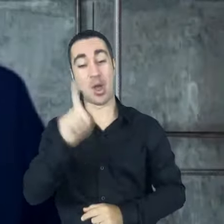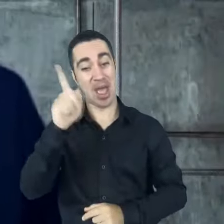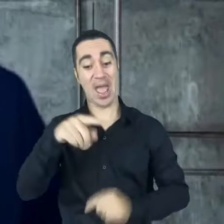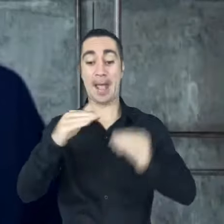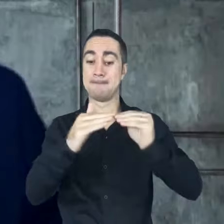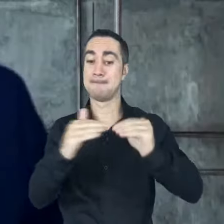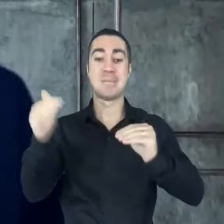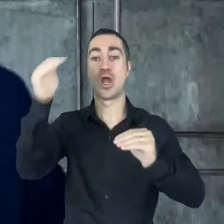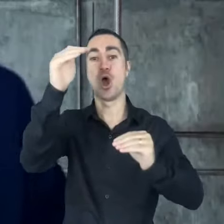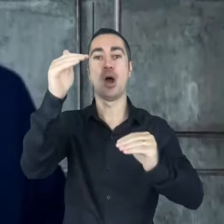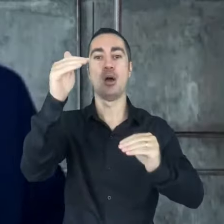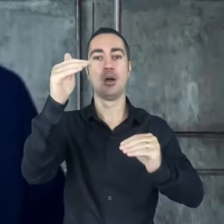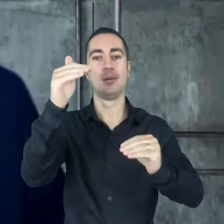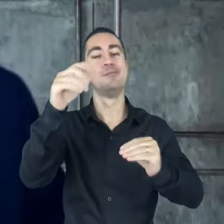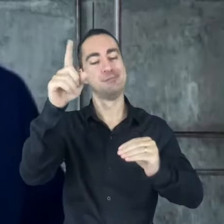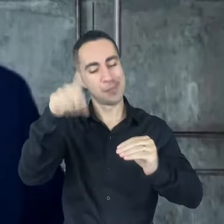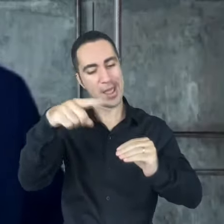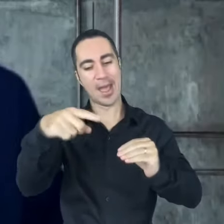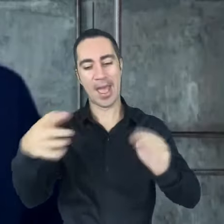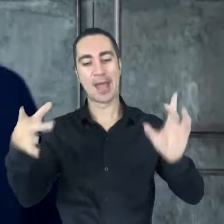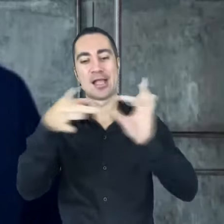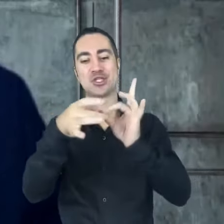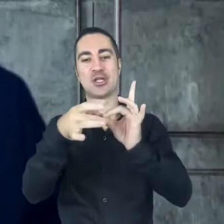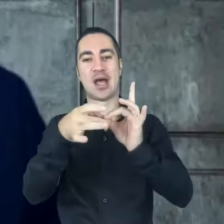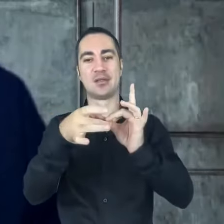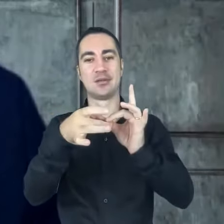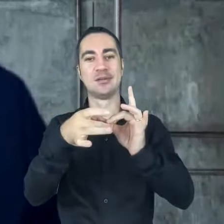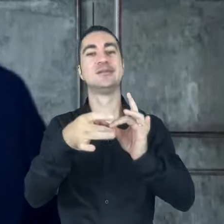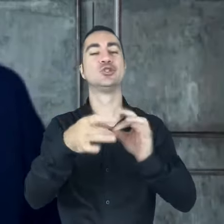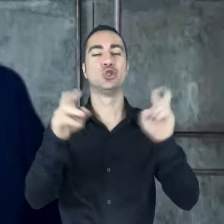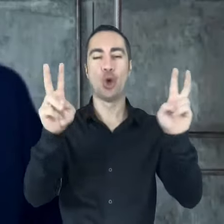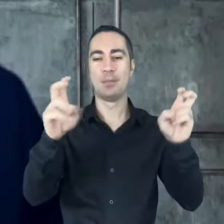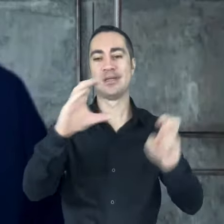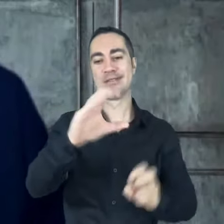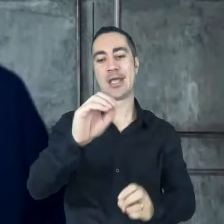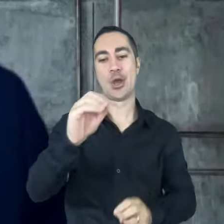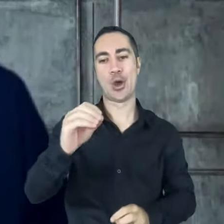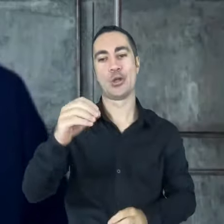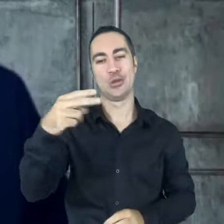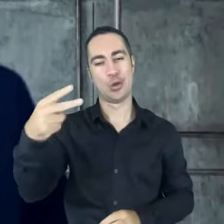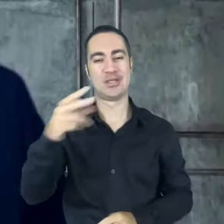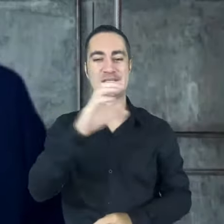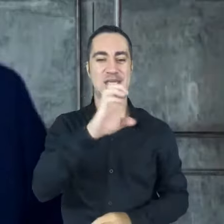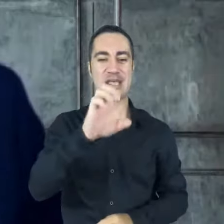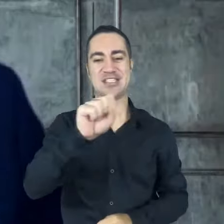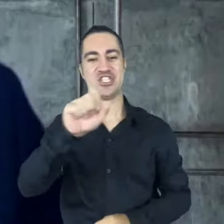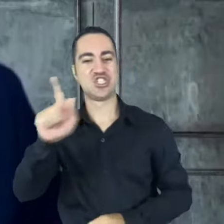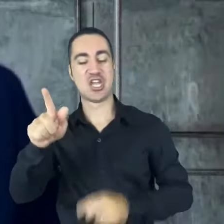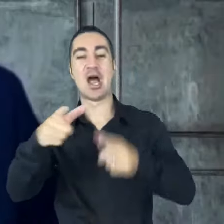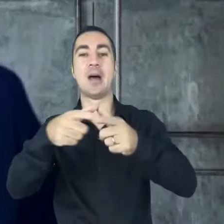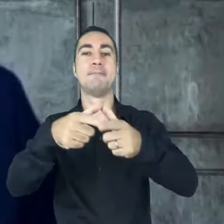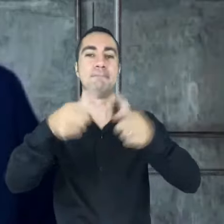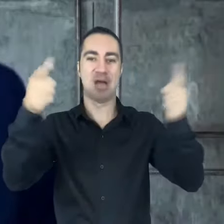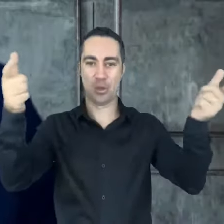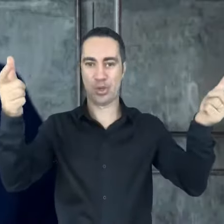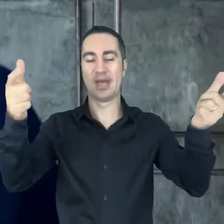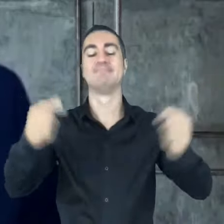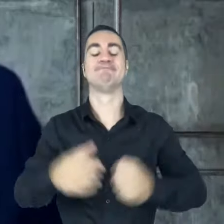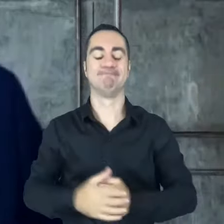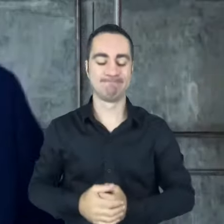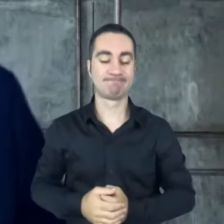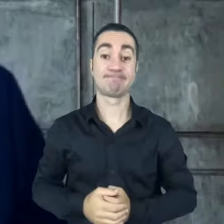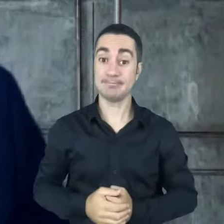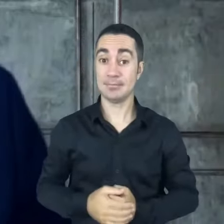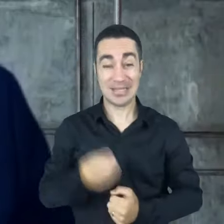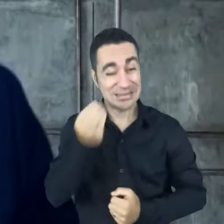foram relacionados a fatores ESG, muitos deles relacionados a clima. Então, sim, tem